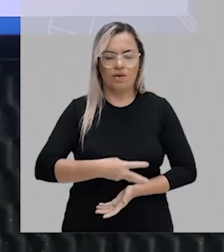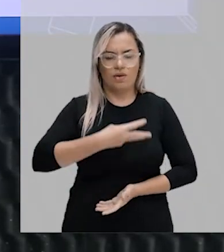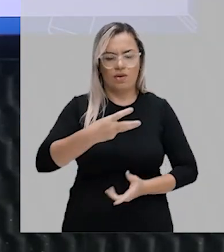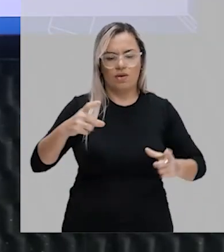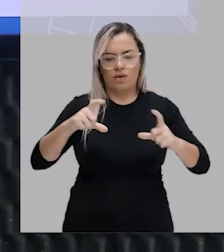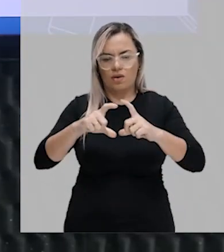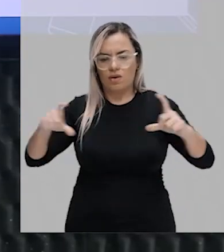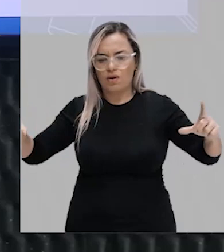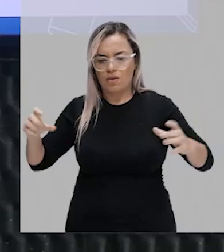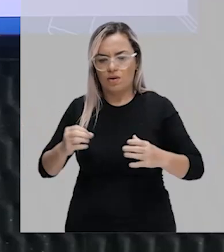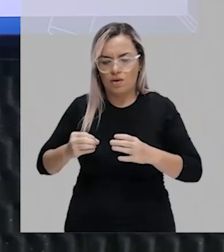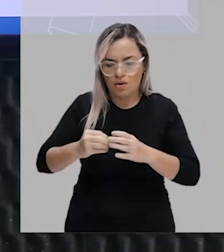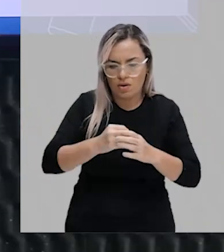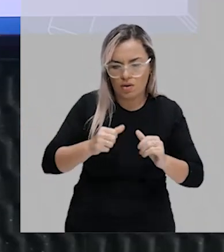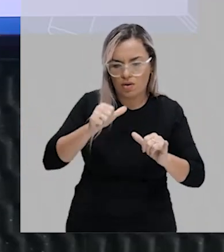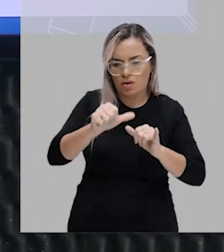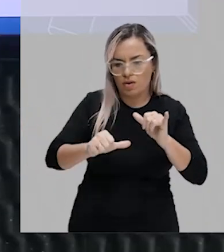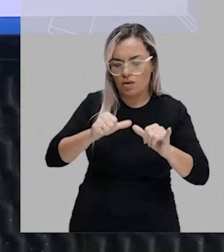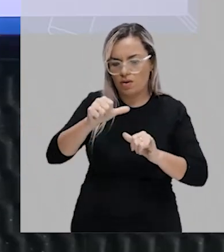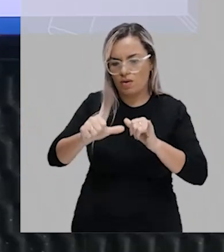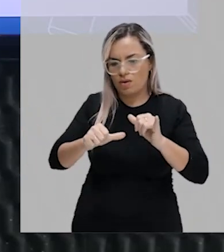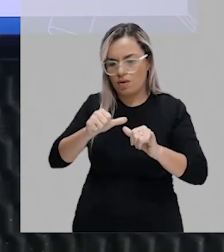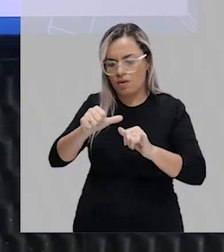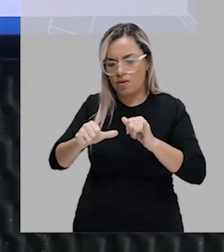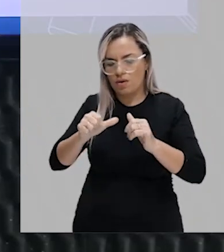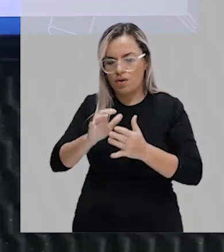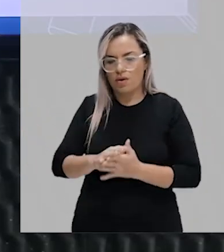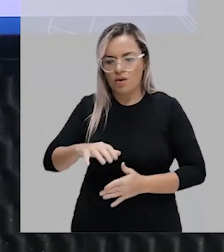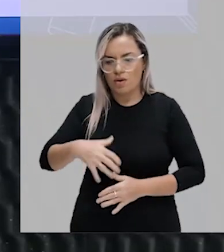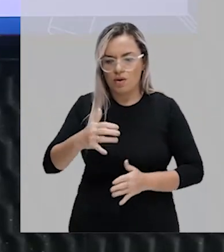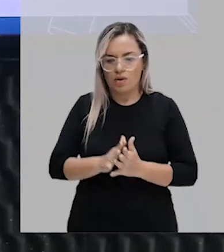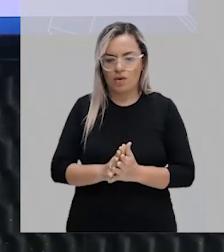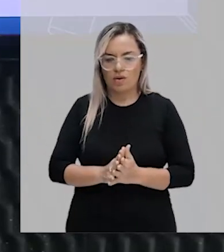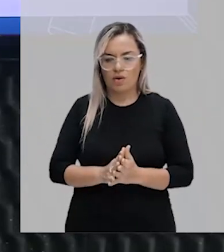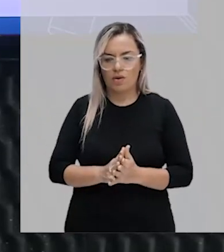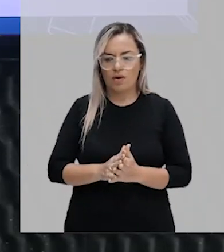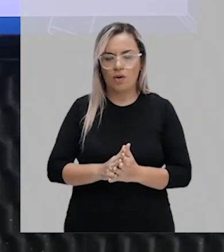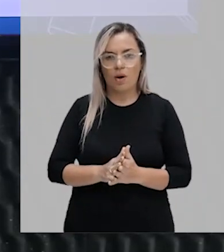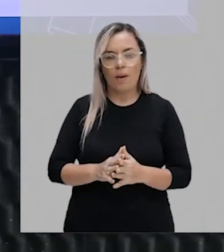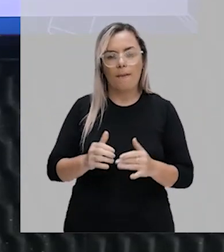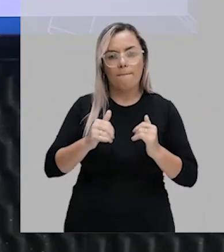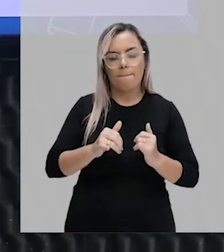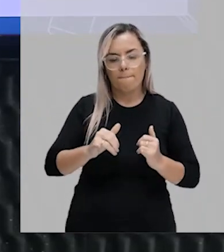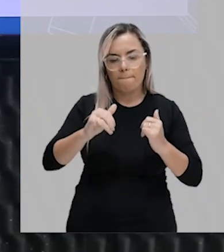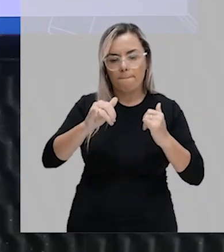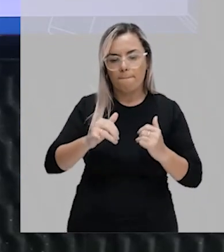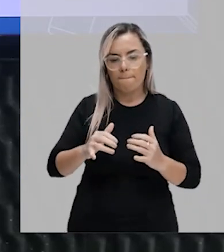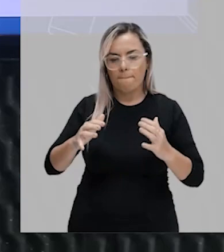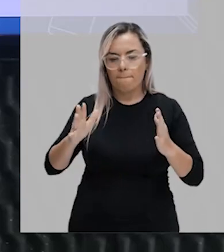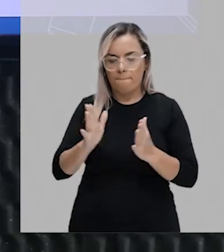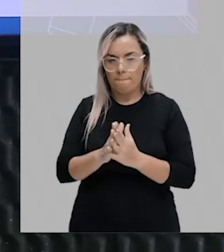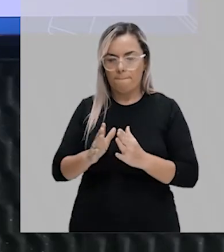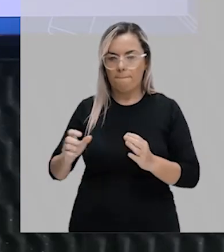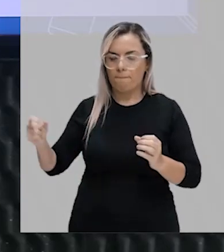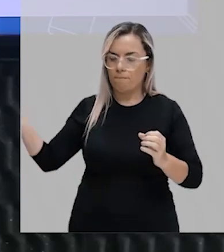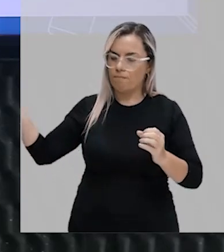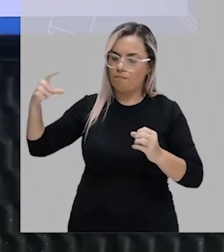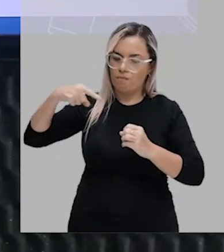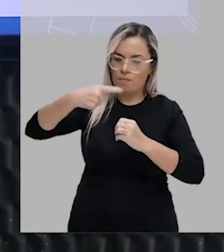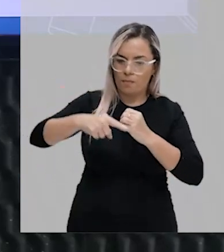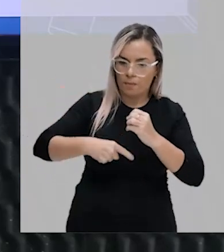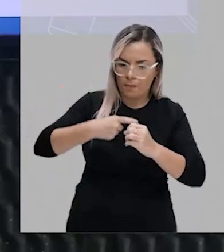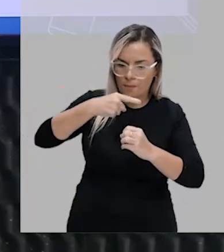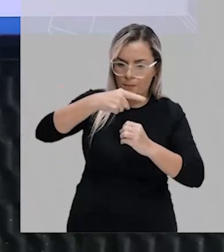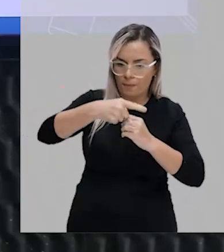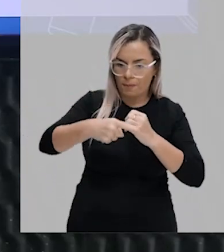nos coacervados, as reações químicas eram promovidas com energia de ativação fornecida pela radiação solar e pelas